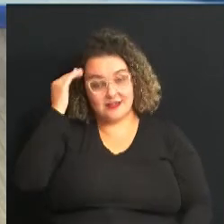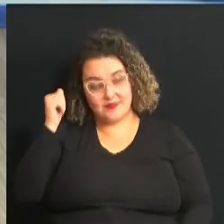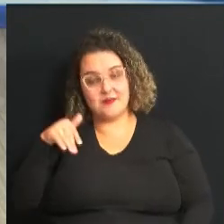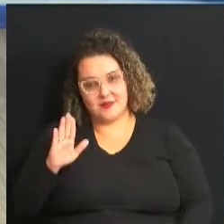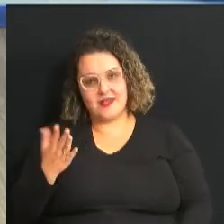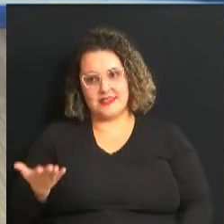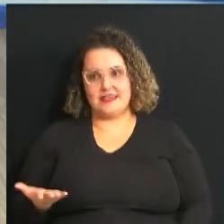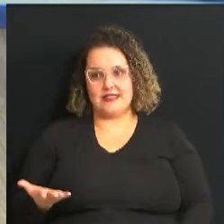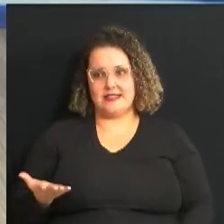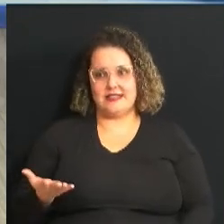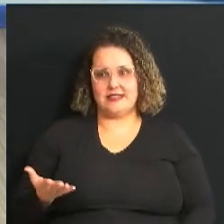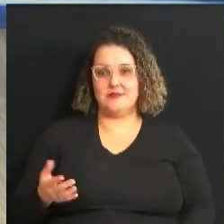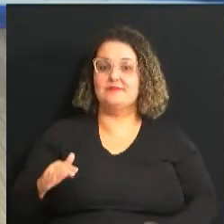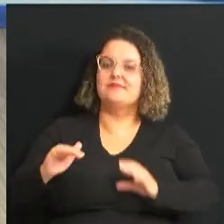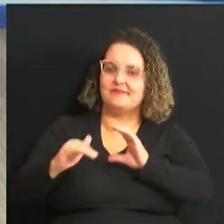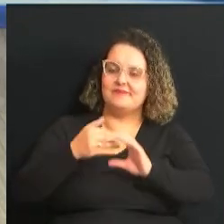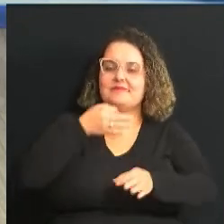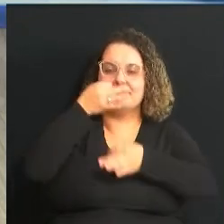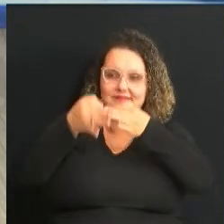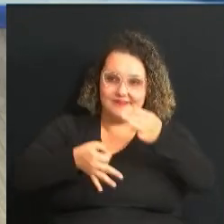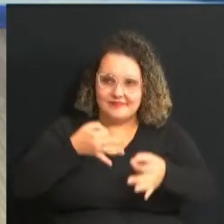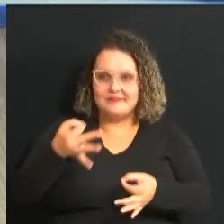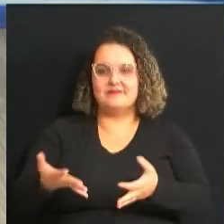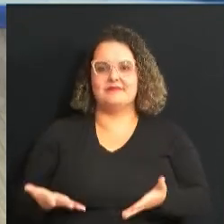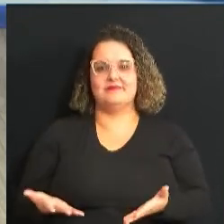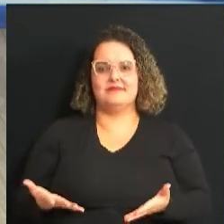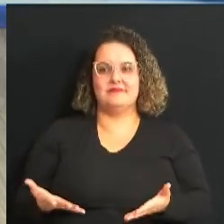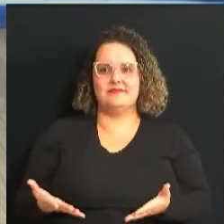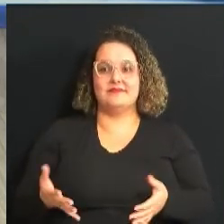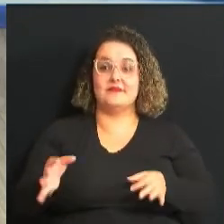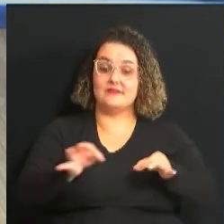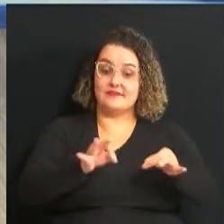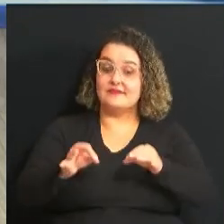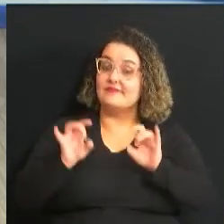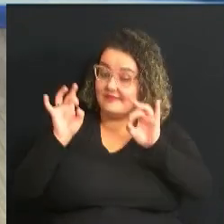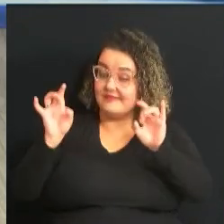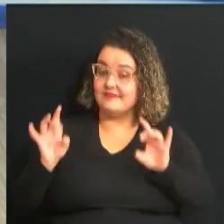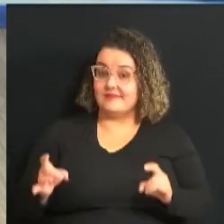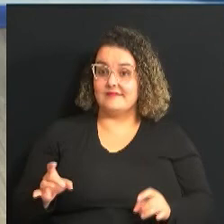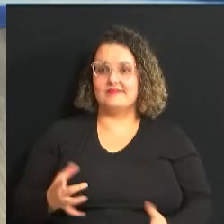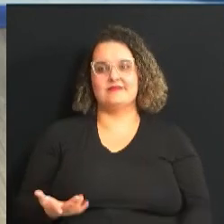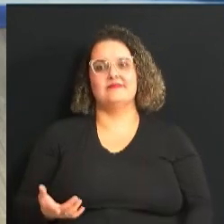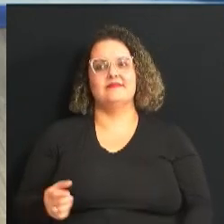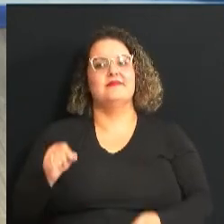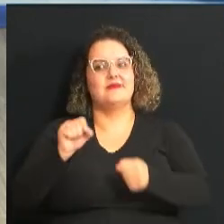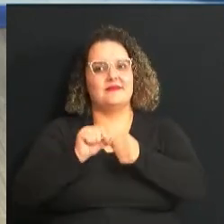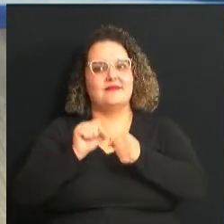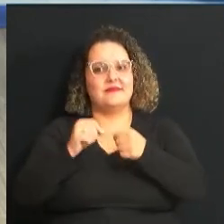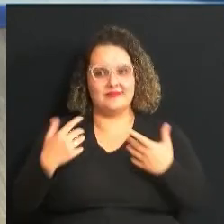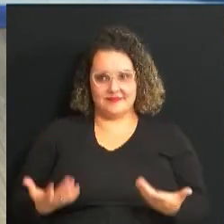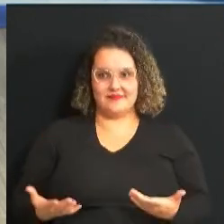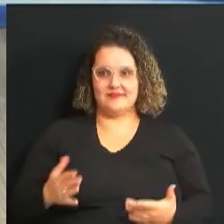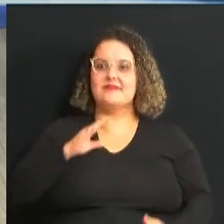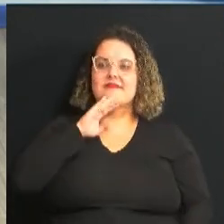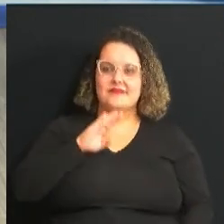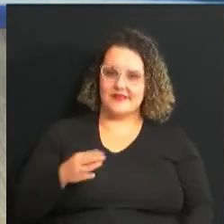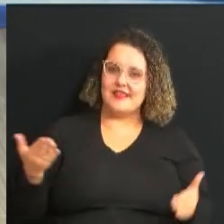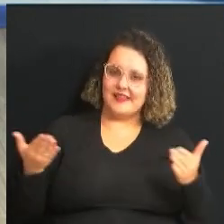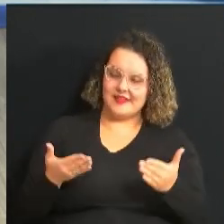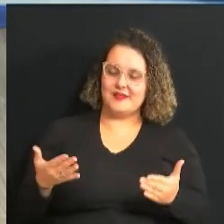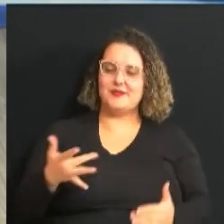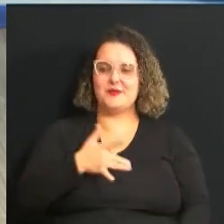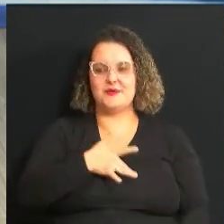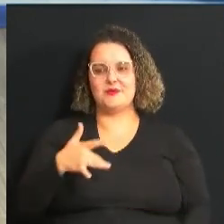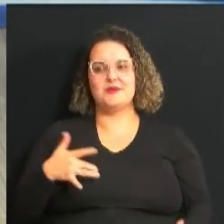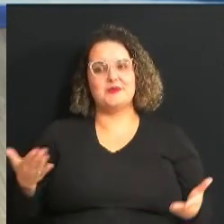é só mandar sua sugestão para a gente, que a nossa produção vai atrás de um especialista, assim como a gente fez na tarde de hoje. O Saúde é